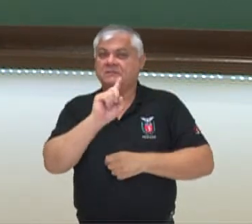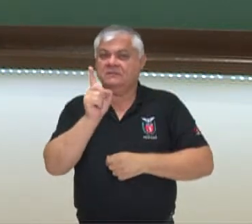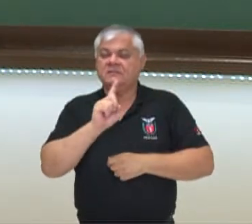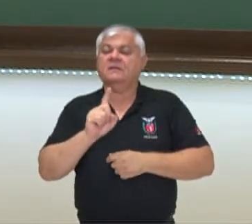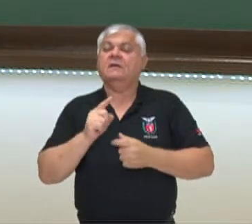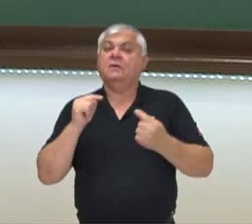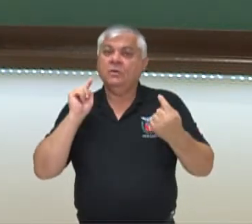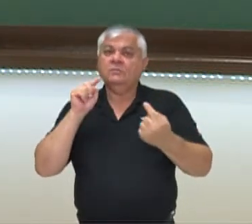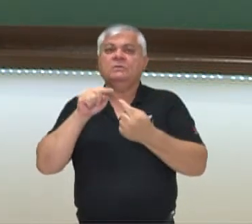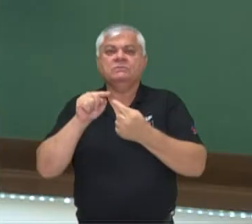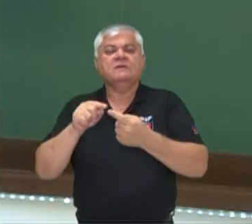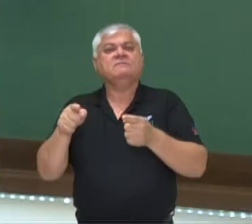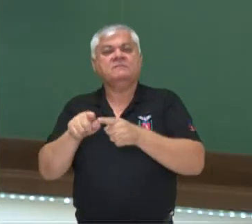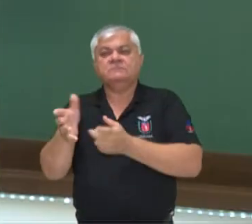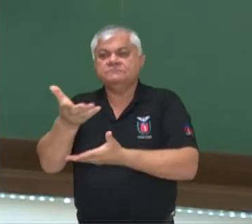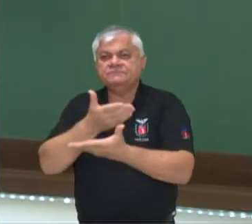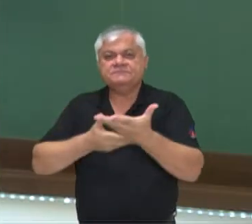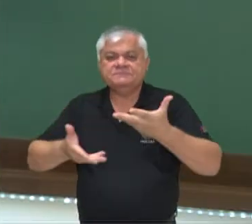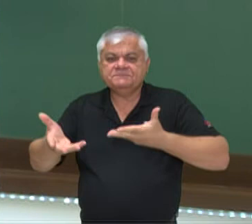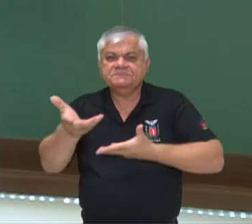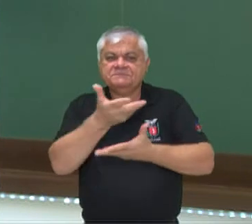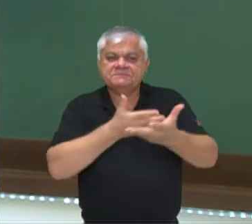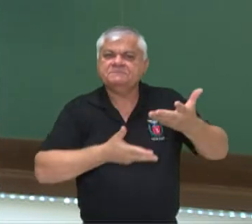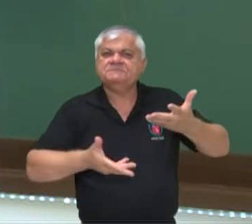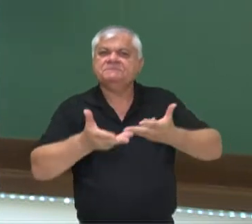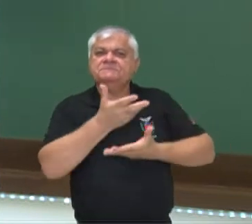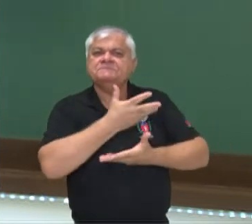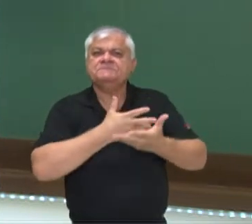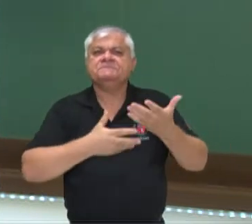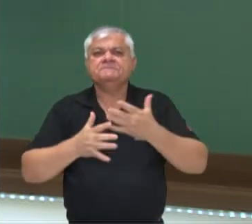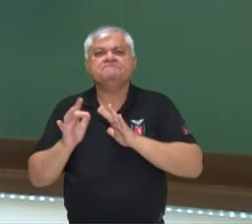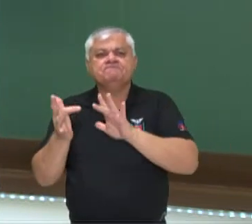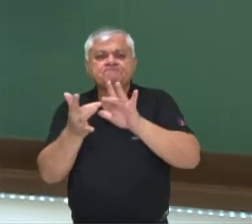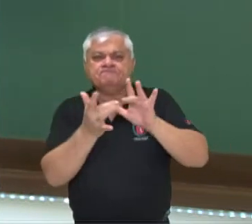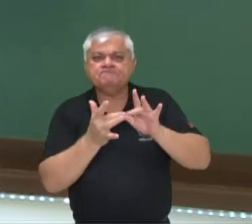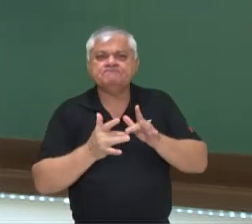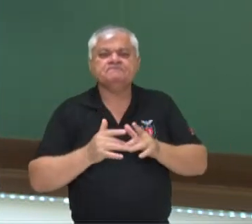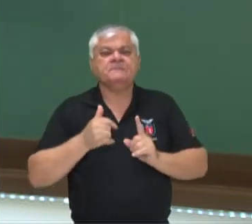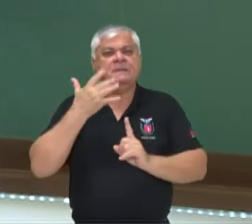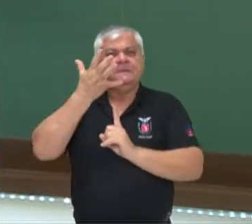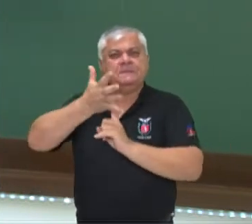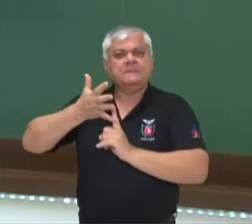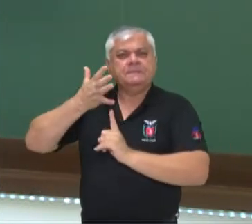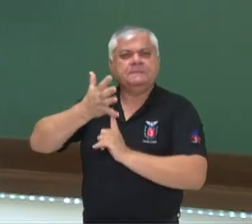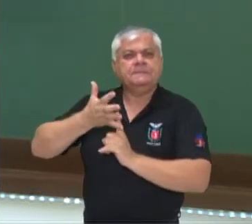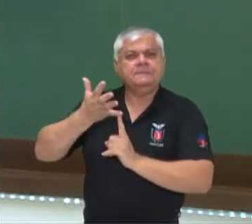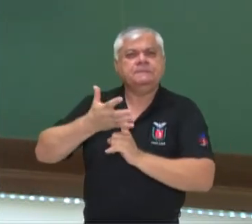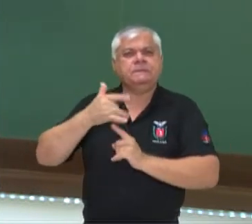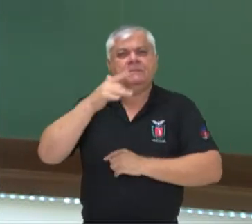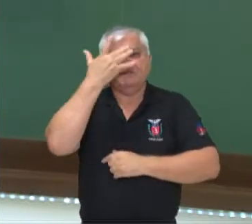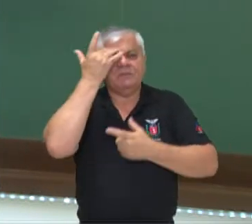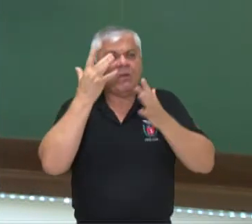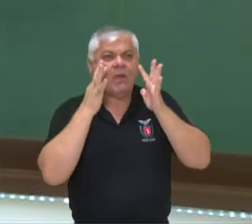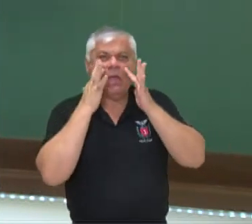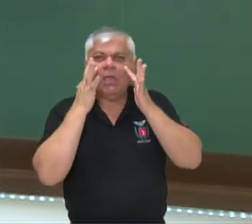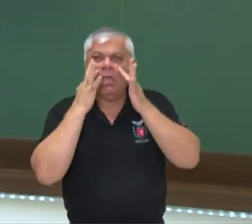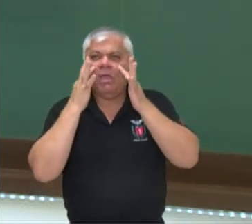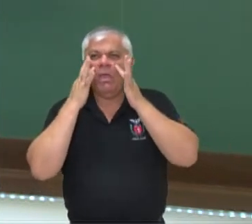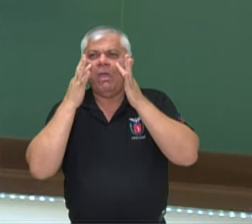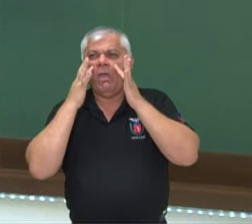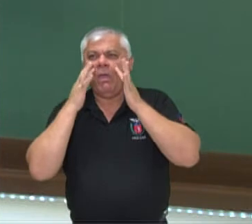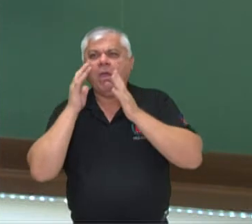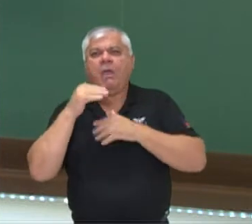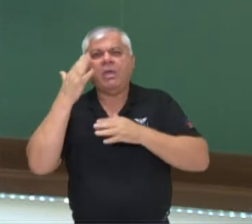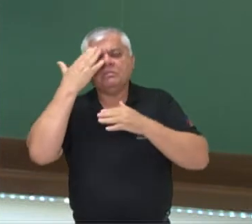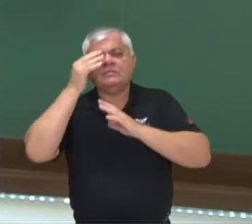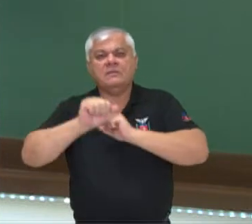da cooperação, né? A gente estabelece aí essa cooperação em quem faz o discurso, em quem escuta o discurso, em quem profere esse